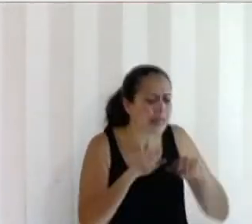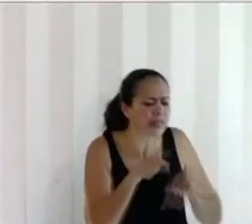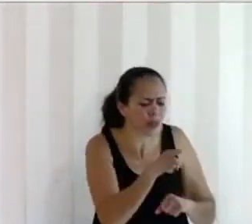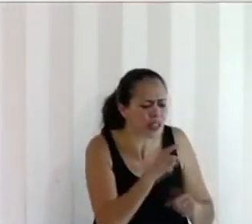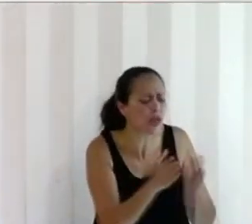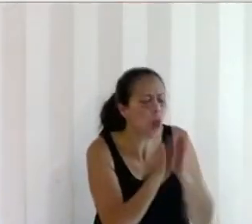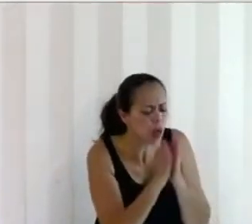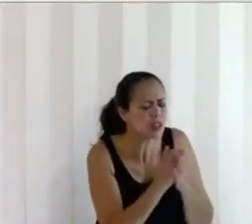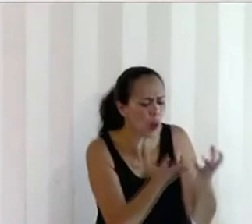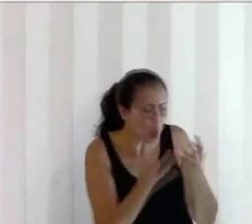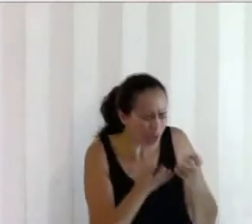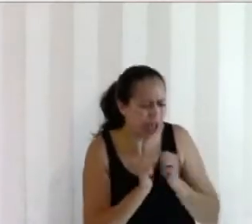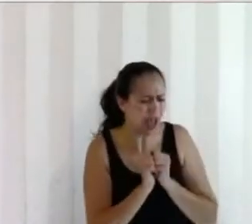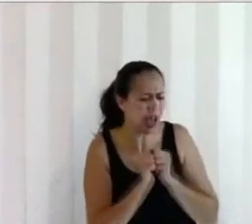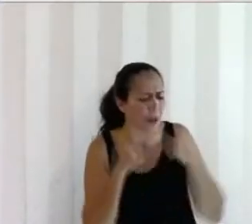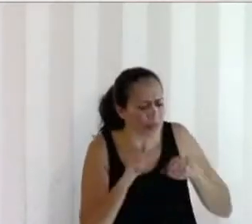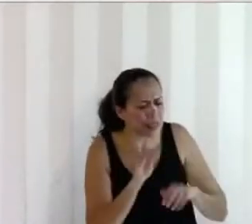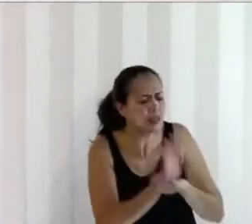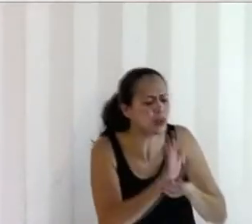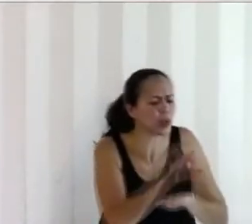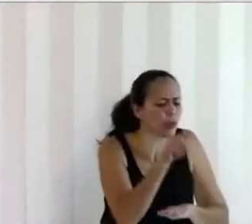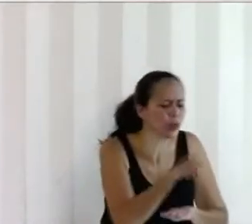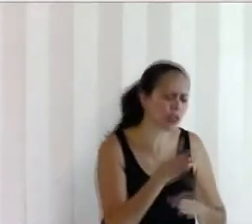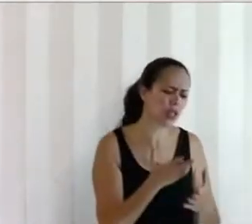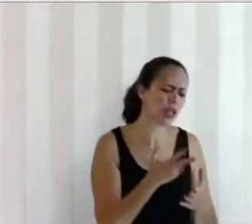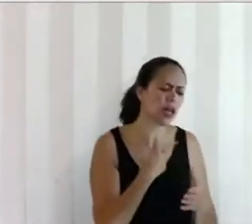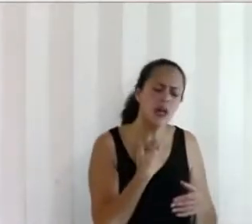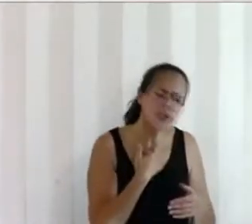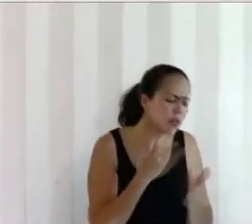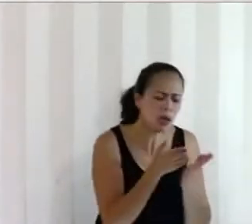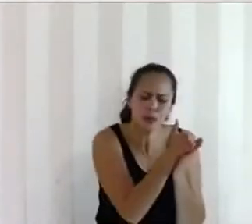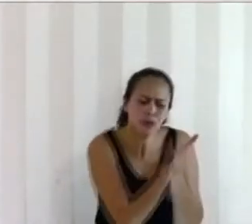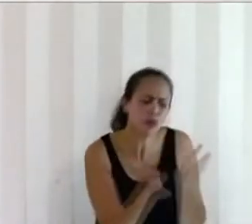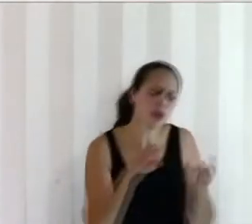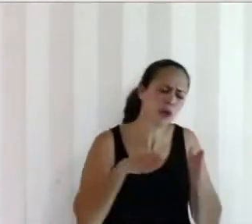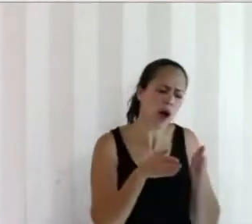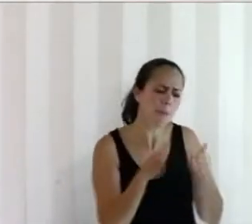ao Senhor, vivendo a vida de um cristão no mundo? Você já pensou?